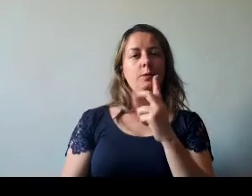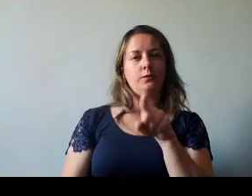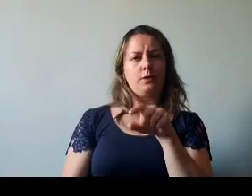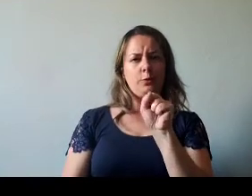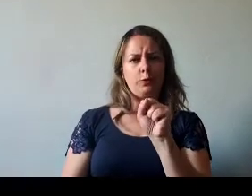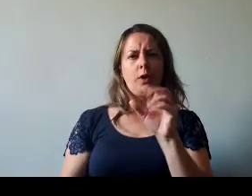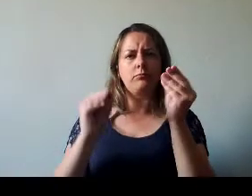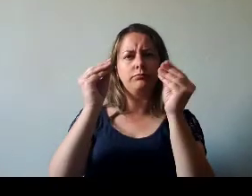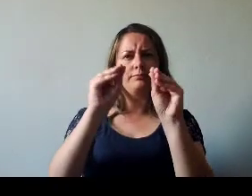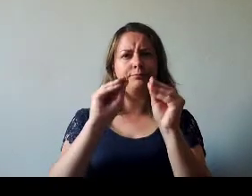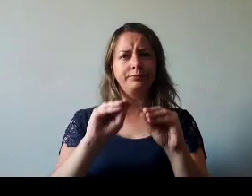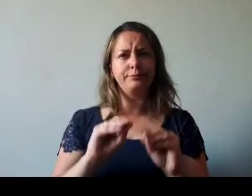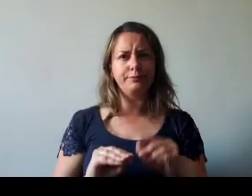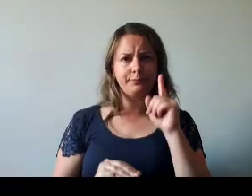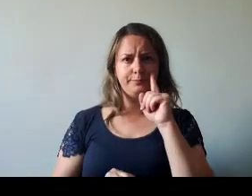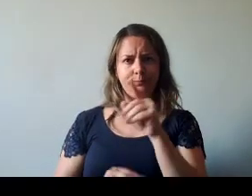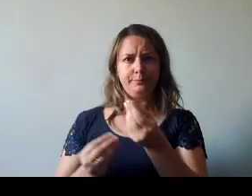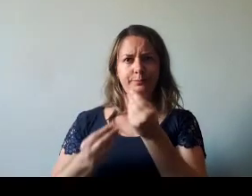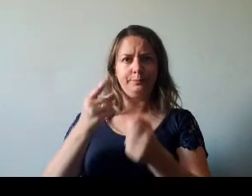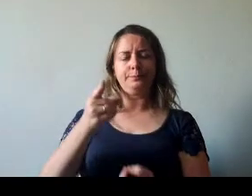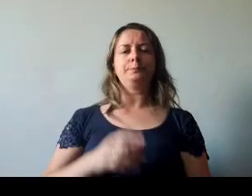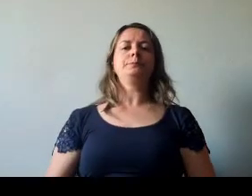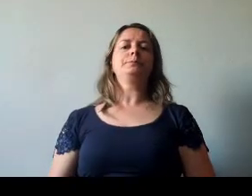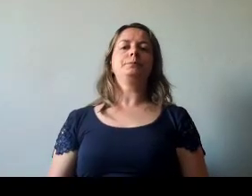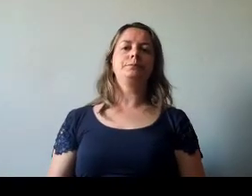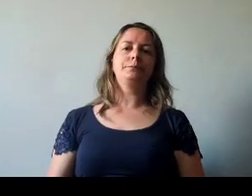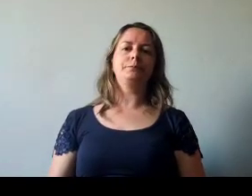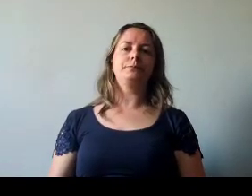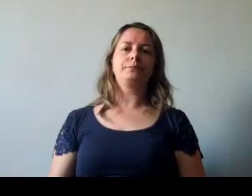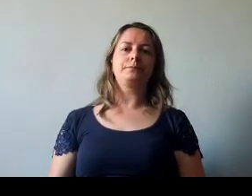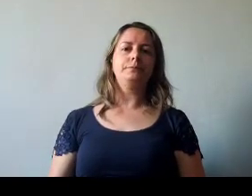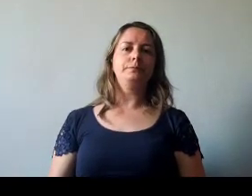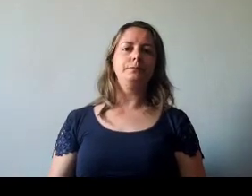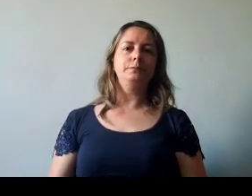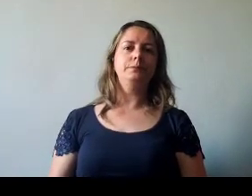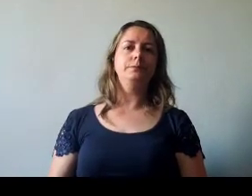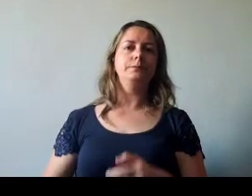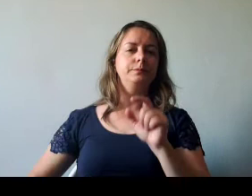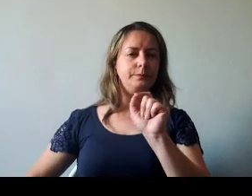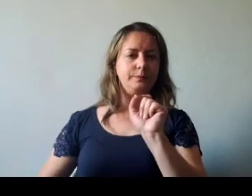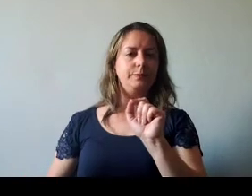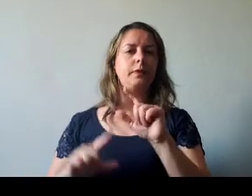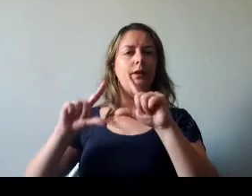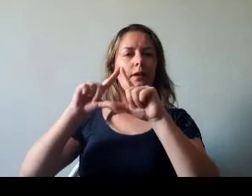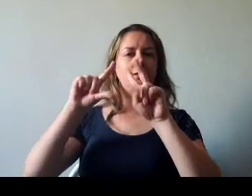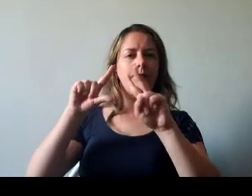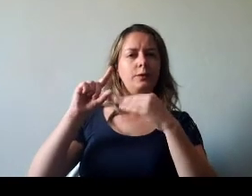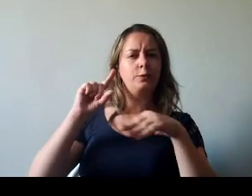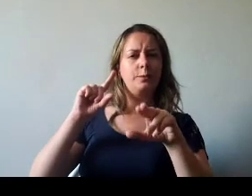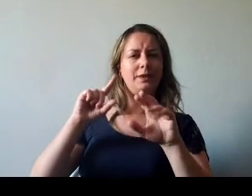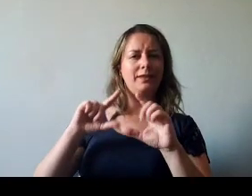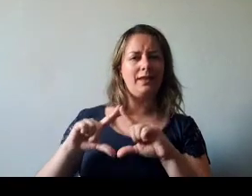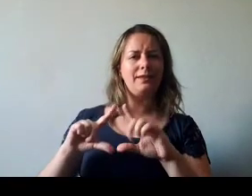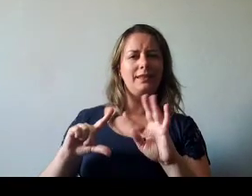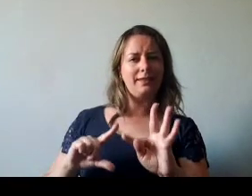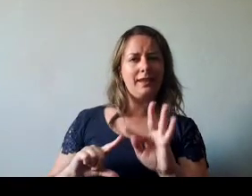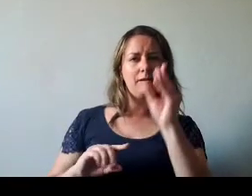o ΔV é a velocidade final menos a inicial, que é zero, dividido pelo tempo, 2,8, isso aí vai